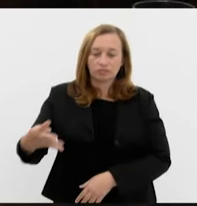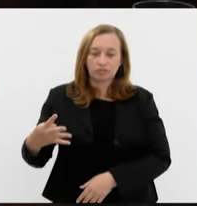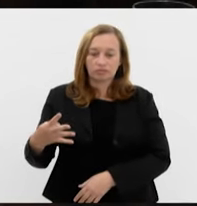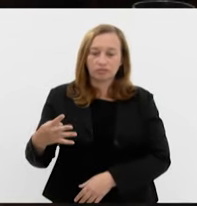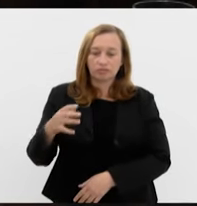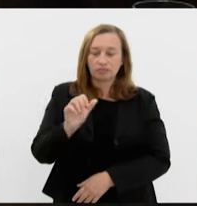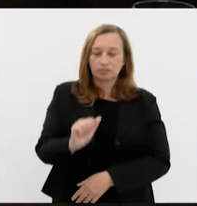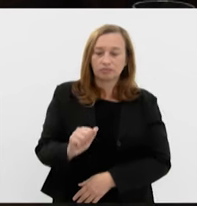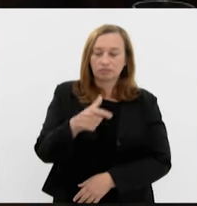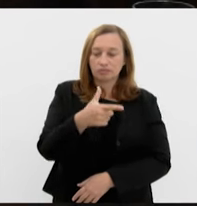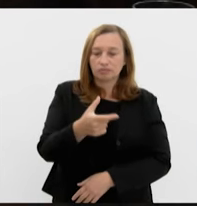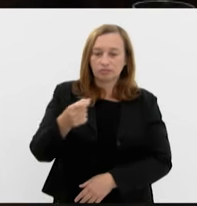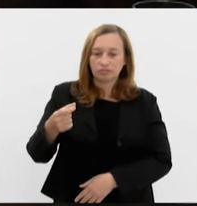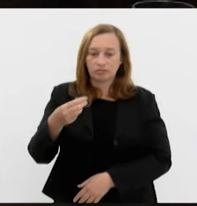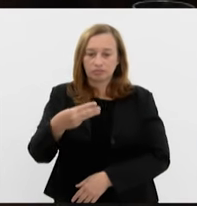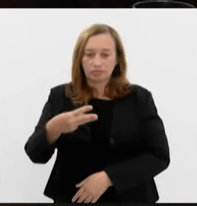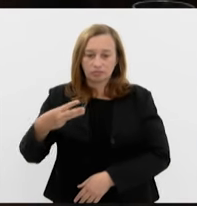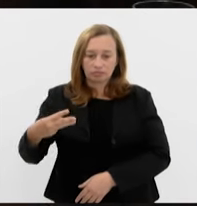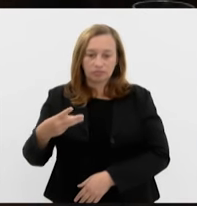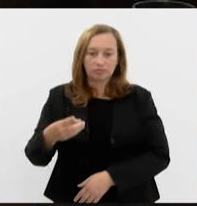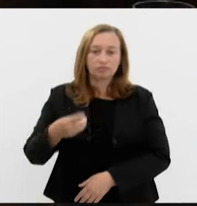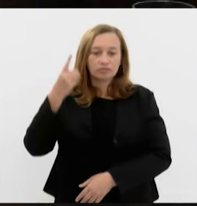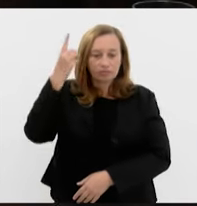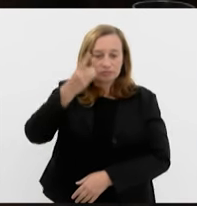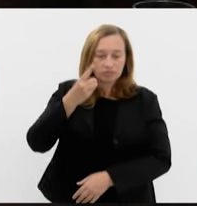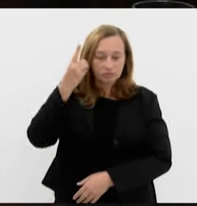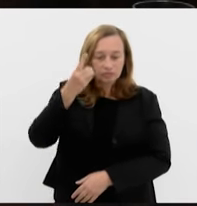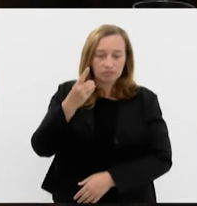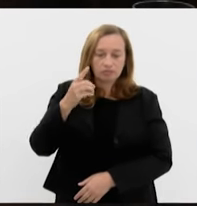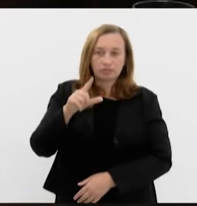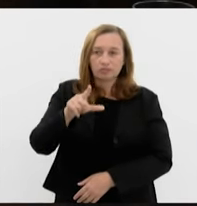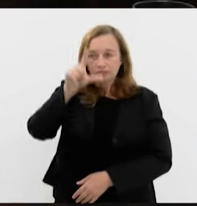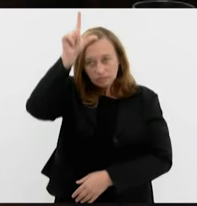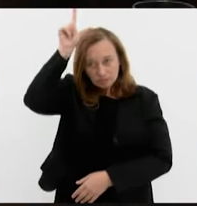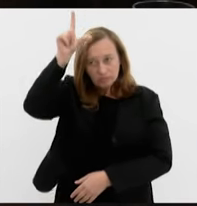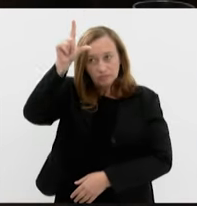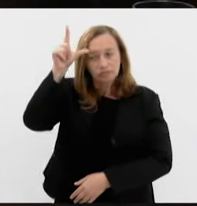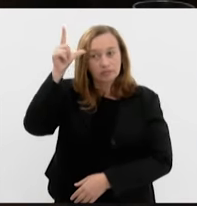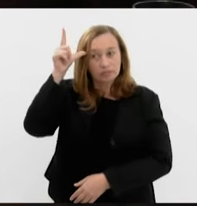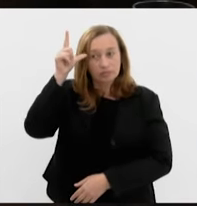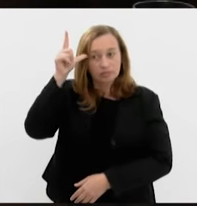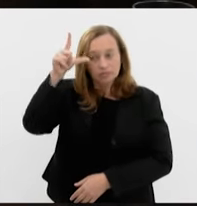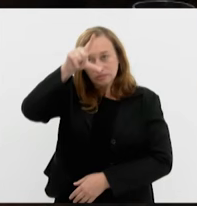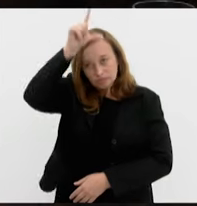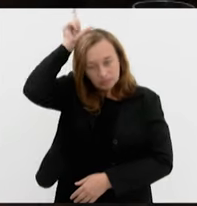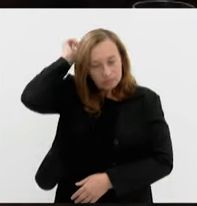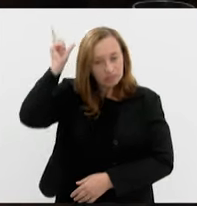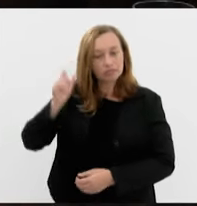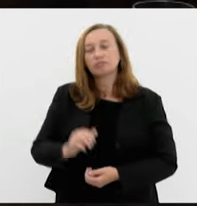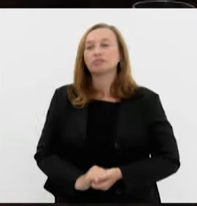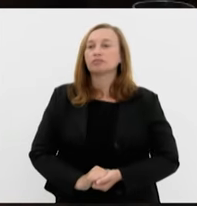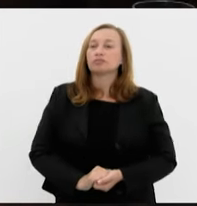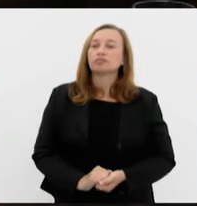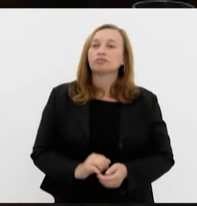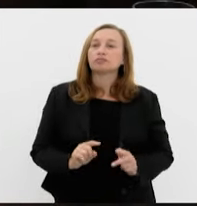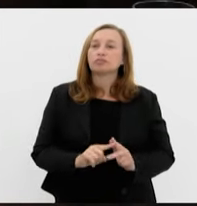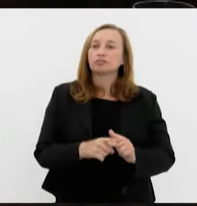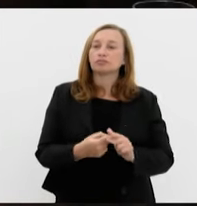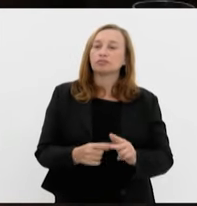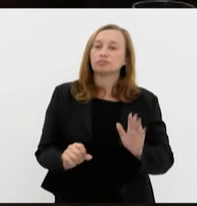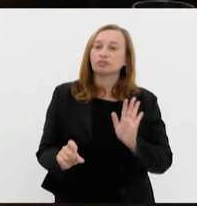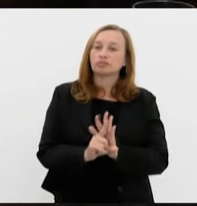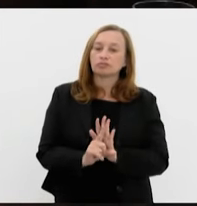44/2022 de autoria dos deputados Lucinha e Luis Paulo que dispõe sobre a alteração da